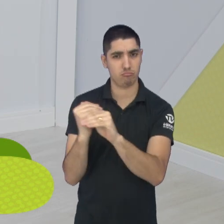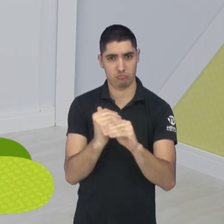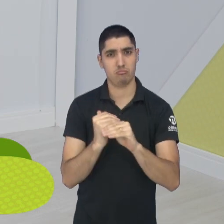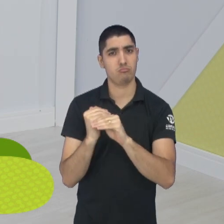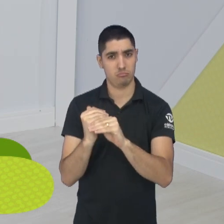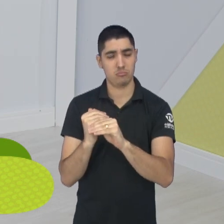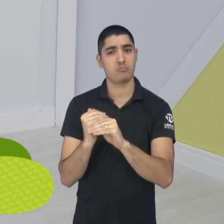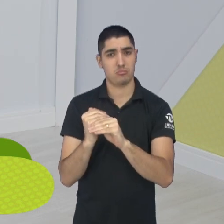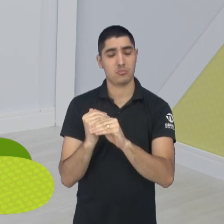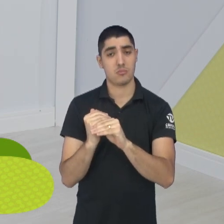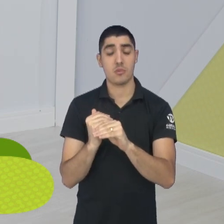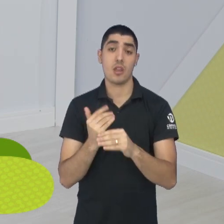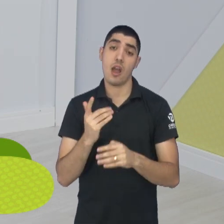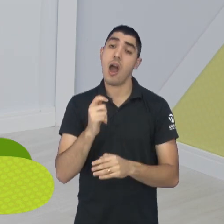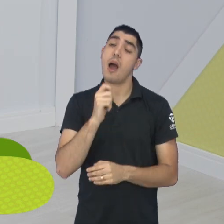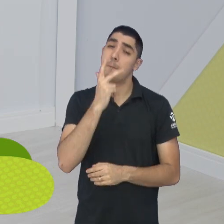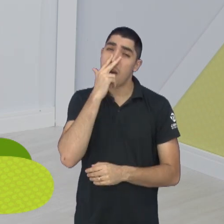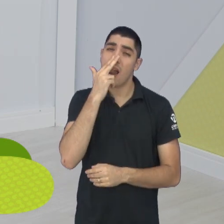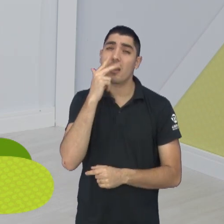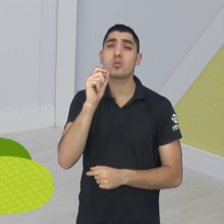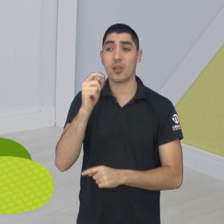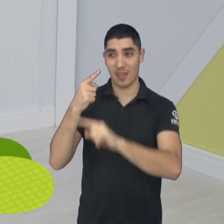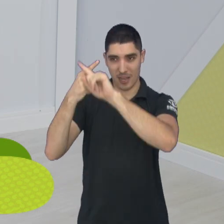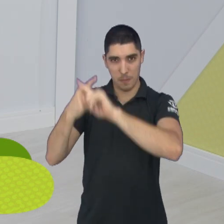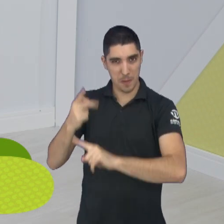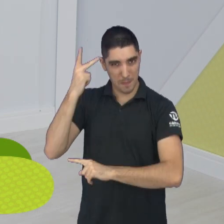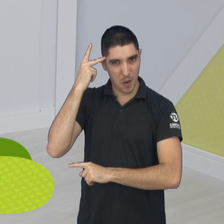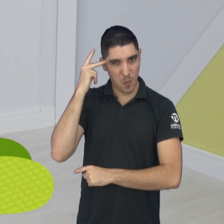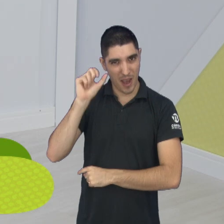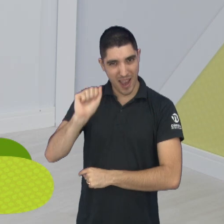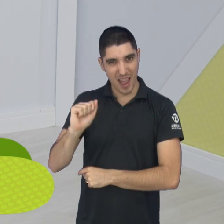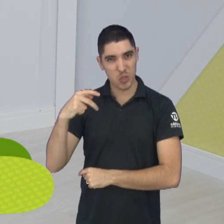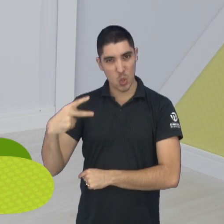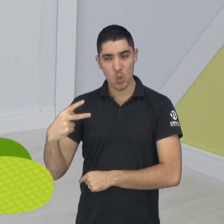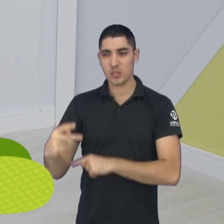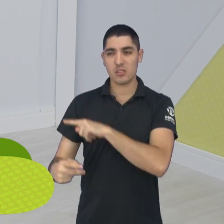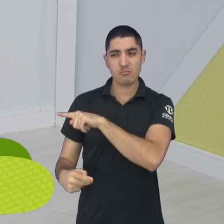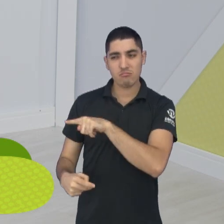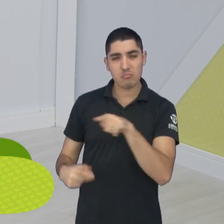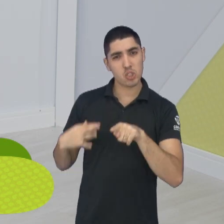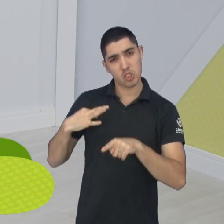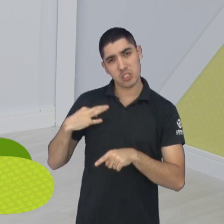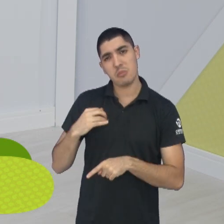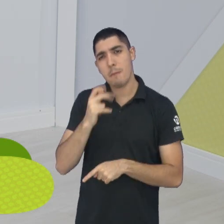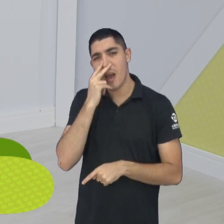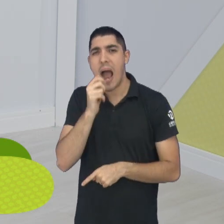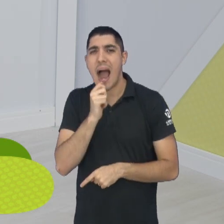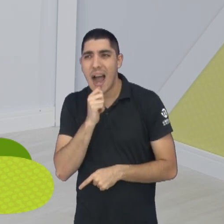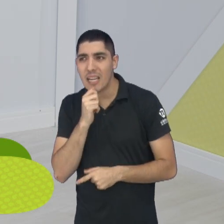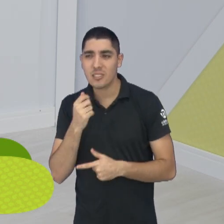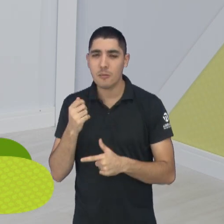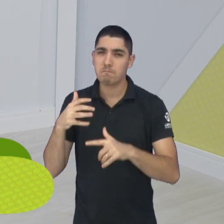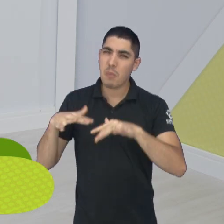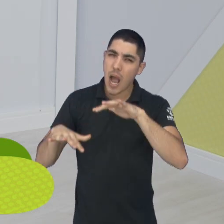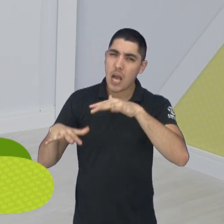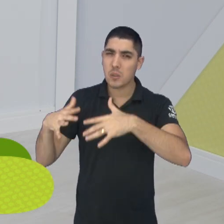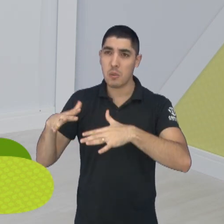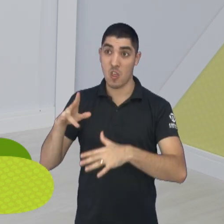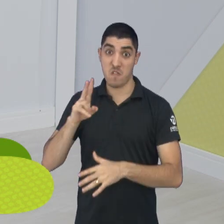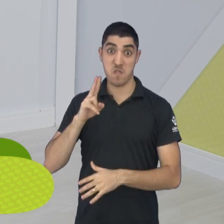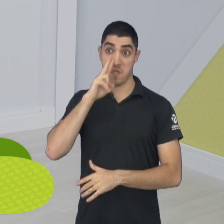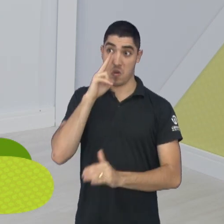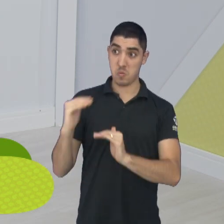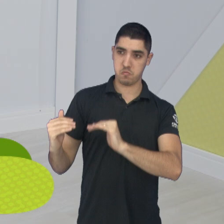pouco abaixo daquilo que se esperava para um campeonato de divisão de acesso, mas o São José não tem nada a ver com isso. Está fazendo os pontos, está tendo